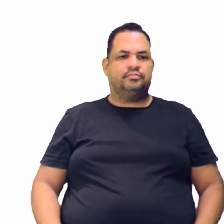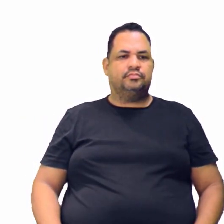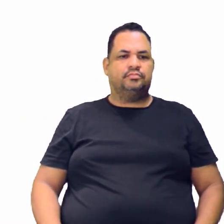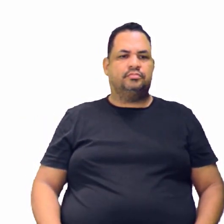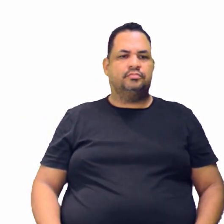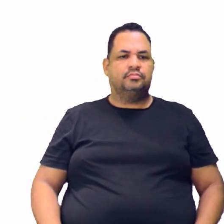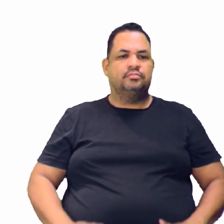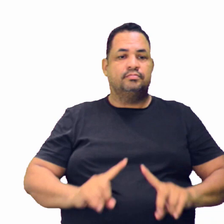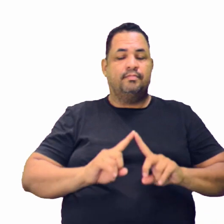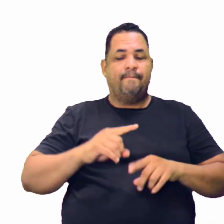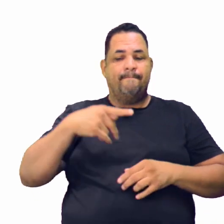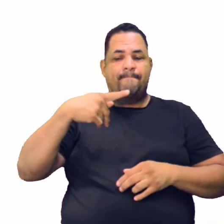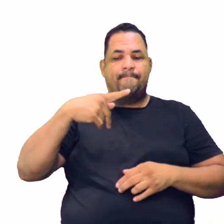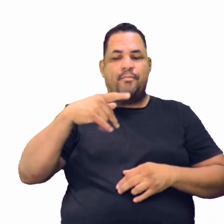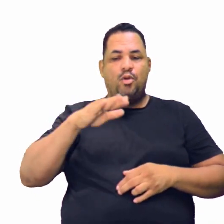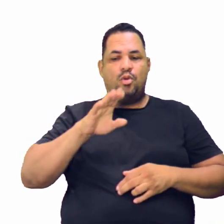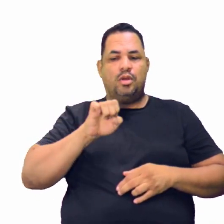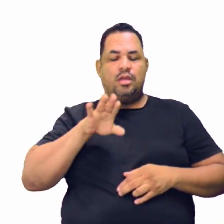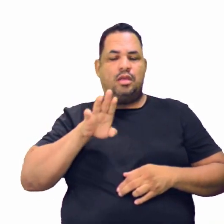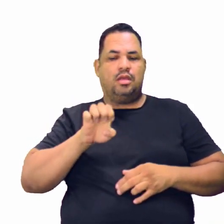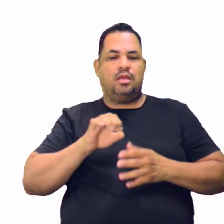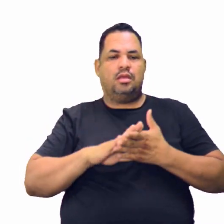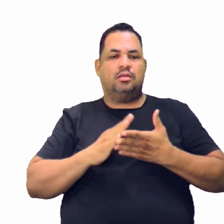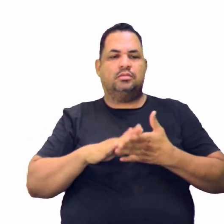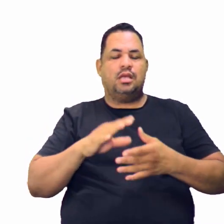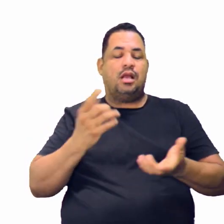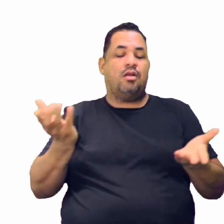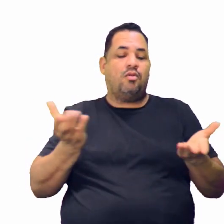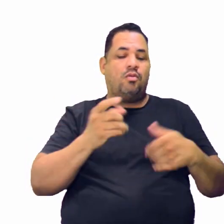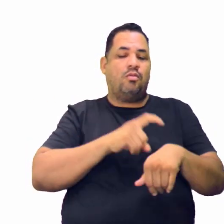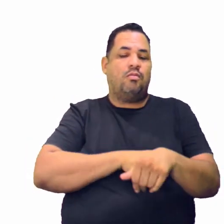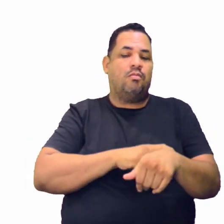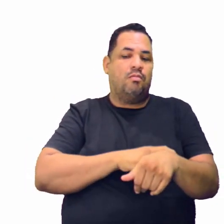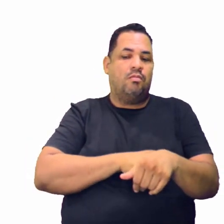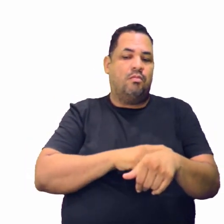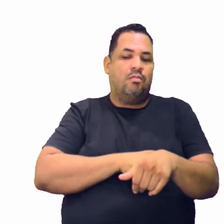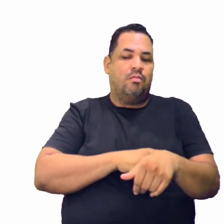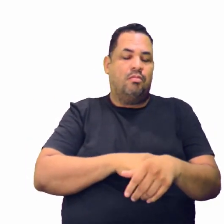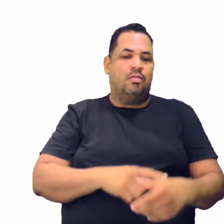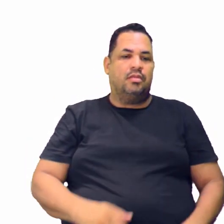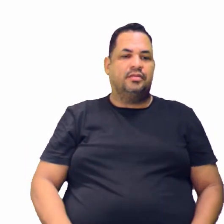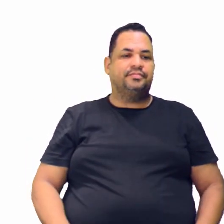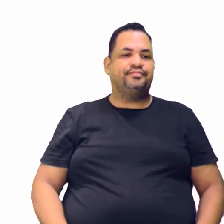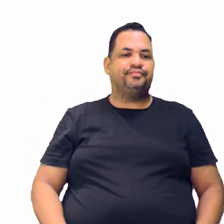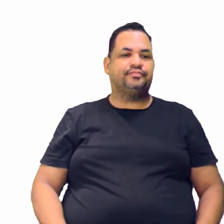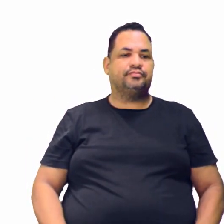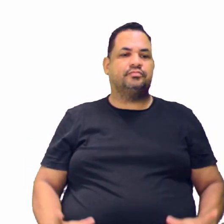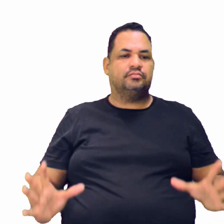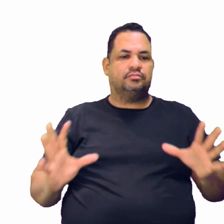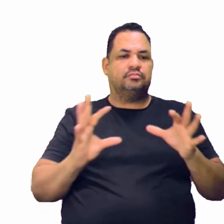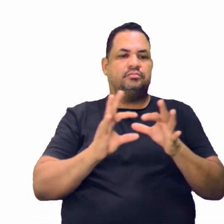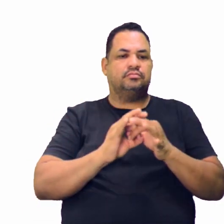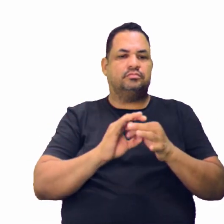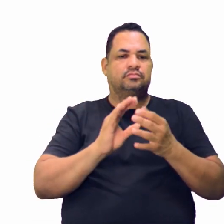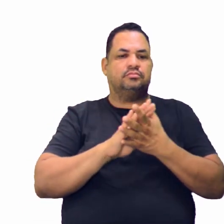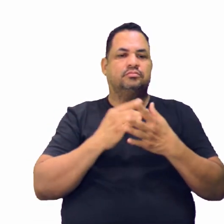calmo, porém estou muito nervoso agora. Ó, conjunção